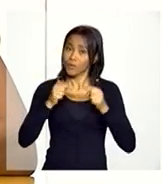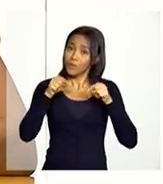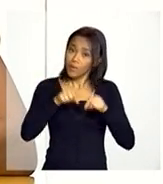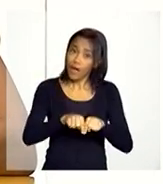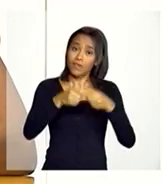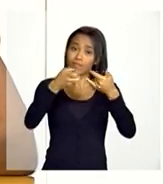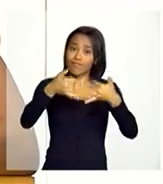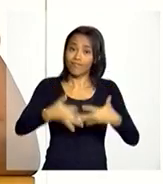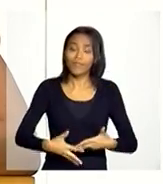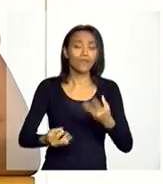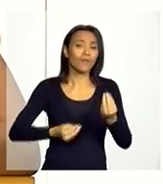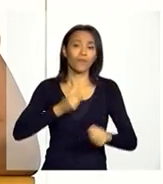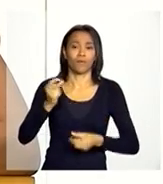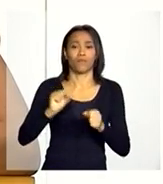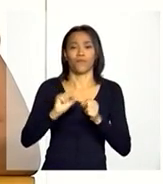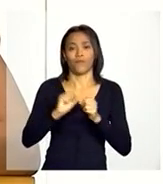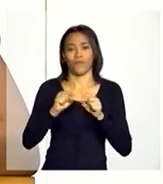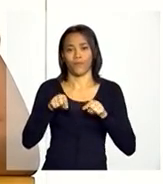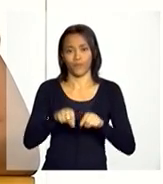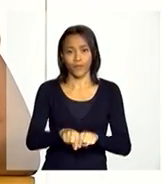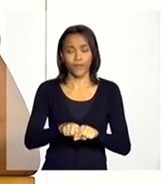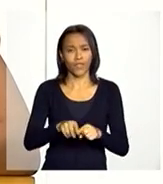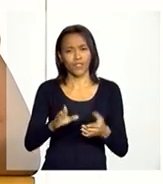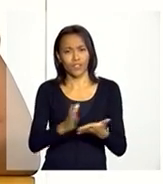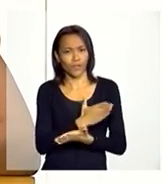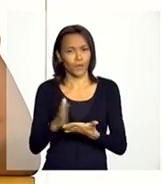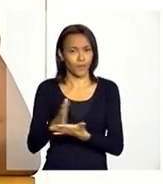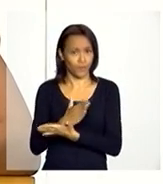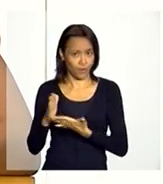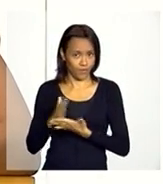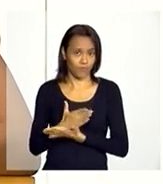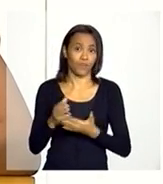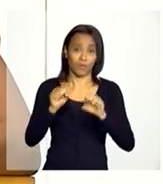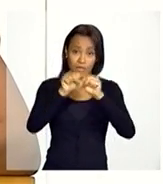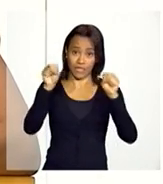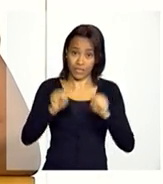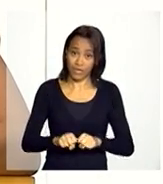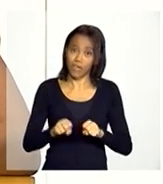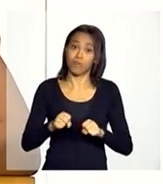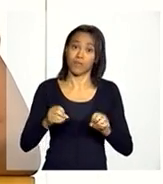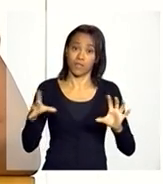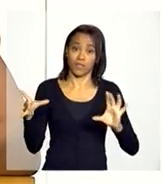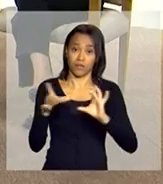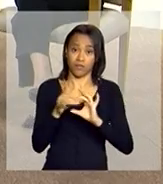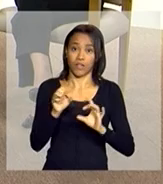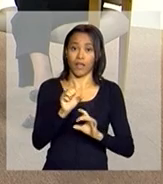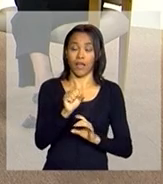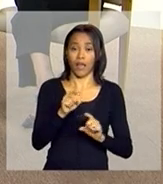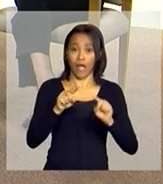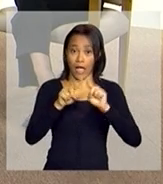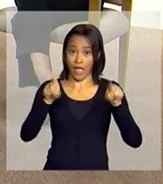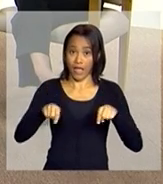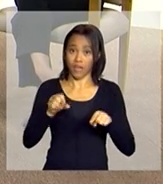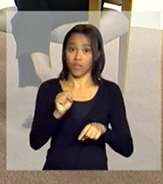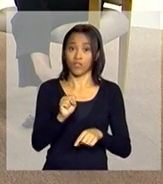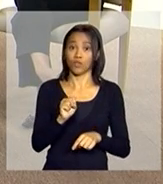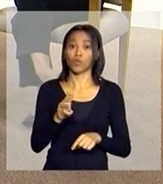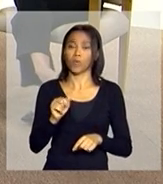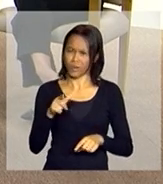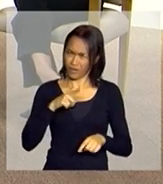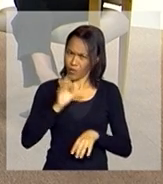tem um passo a passo do dos de alguns dos sistemas da da rede suas e existem cursos disponíveis